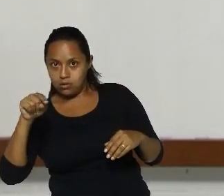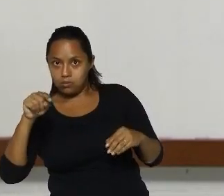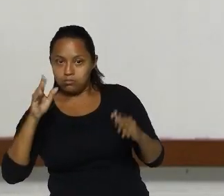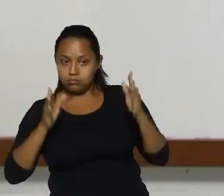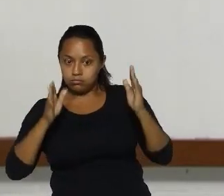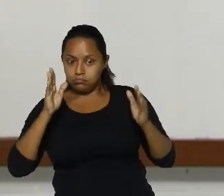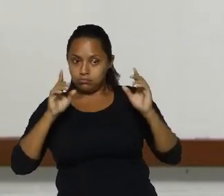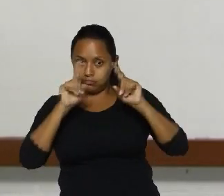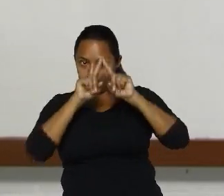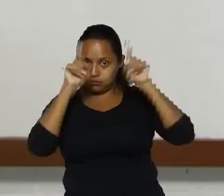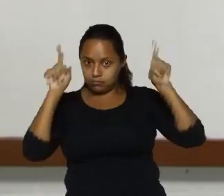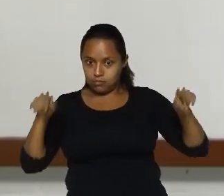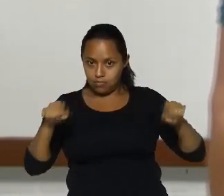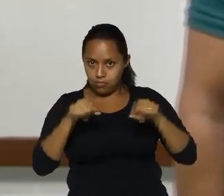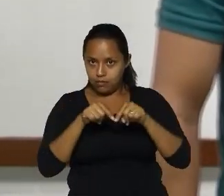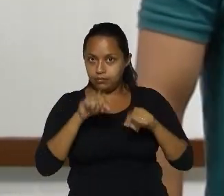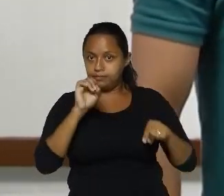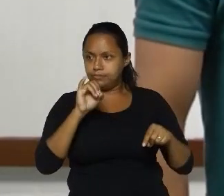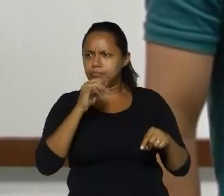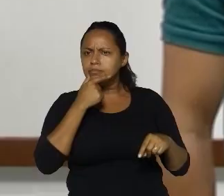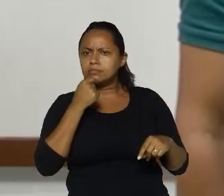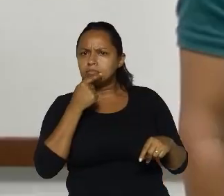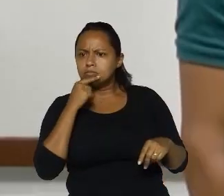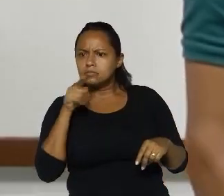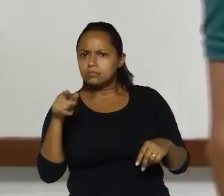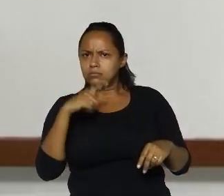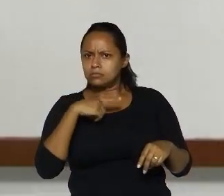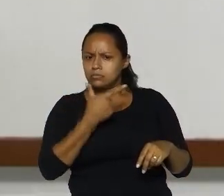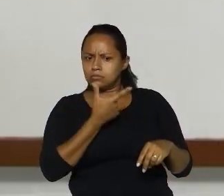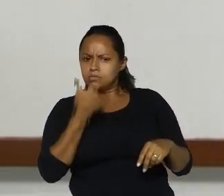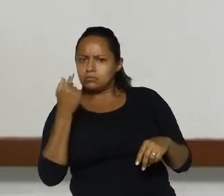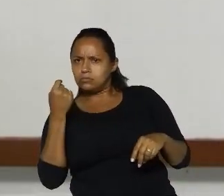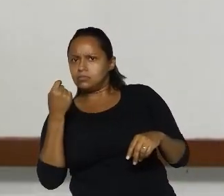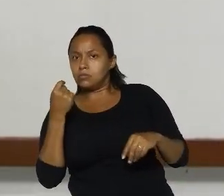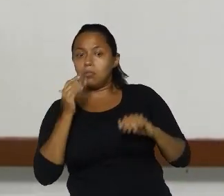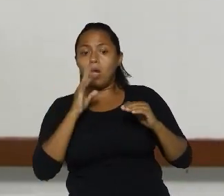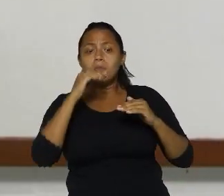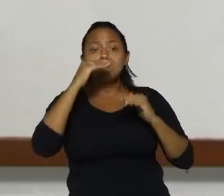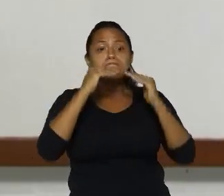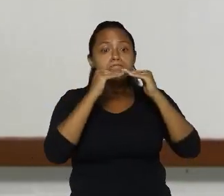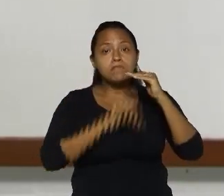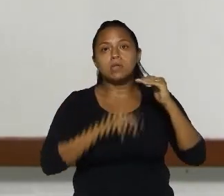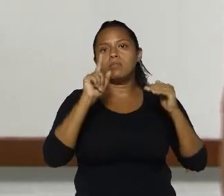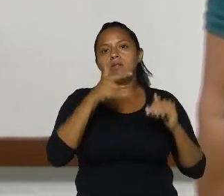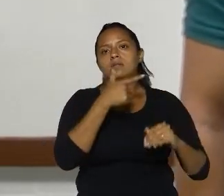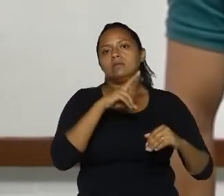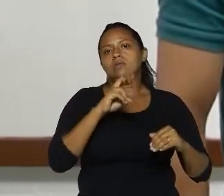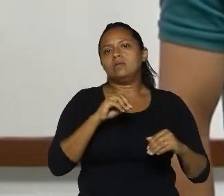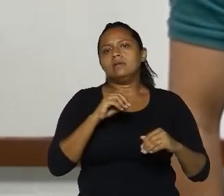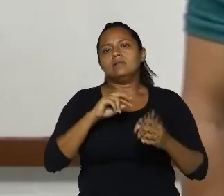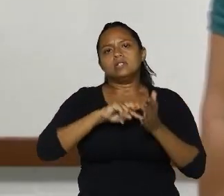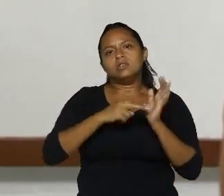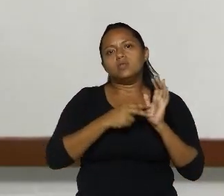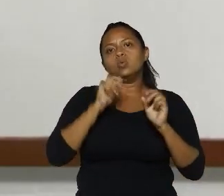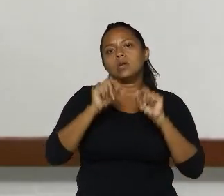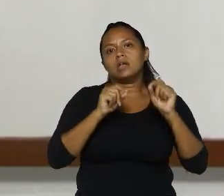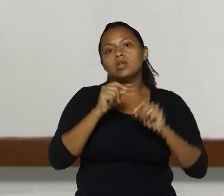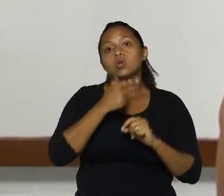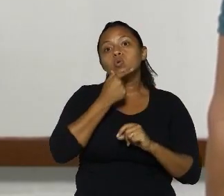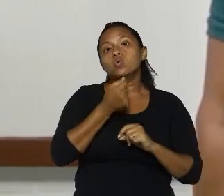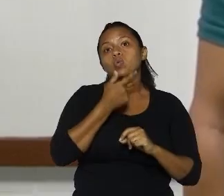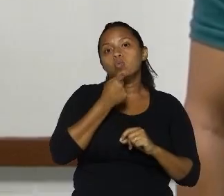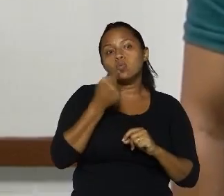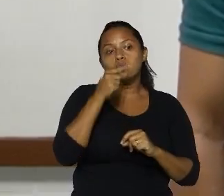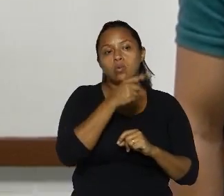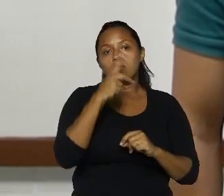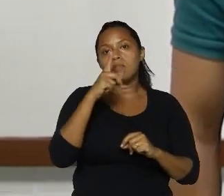desta tabela. Se ele apresenta 200.000 e o mínimo é 250.000, significa dizer que a quantidade